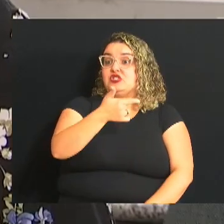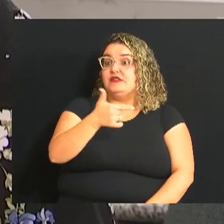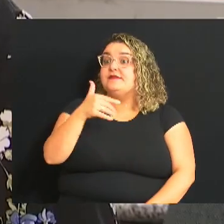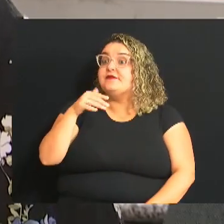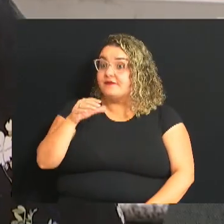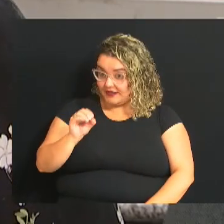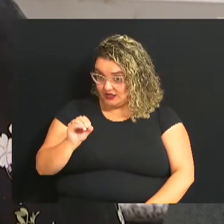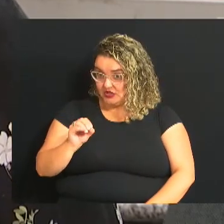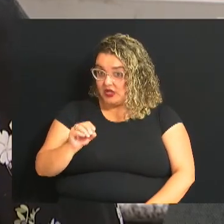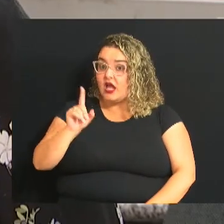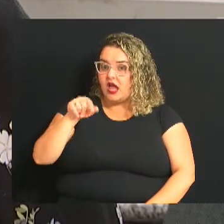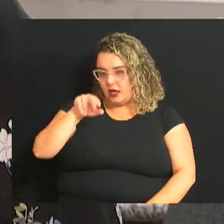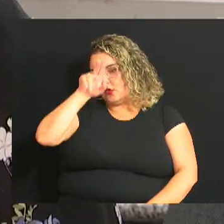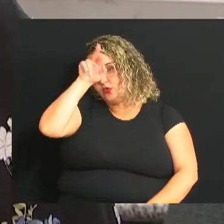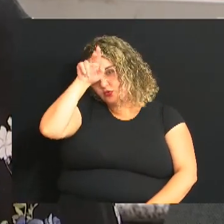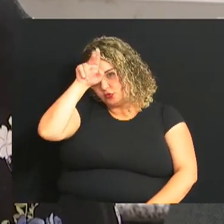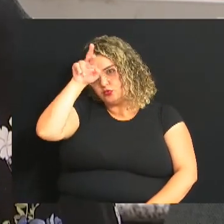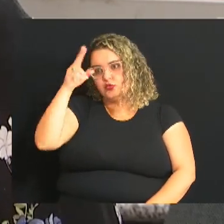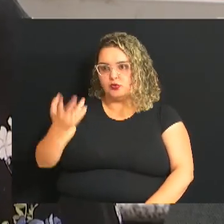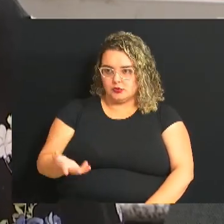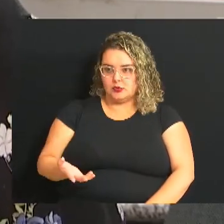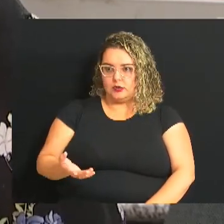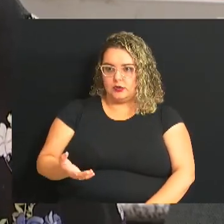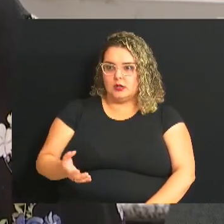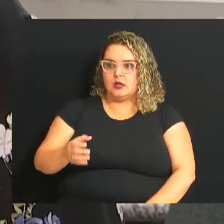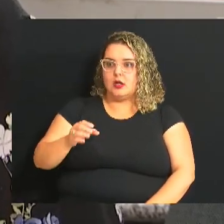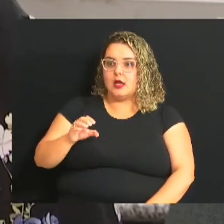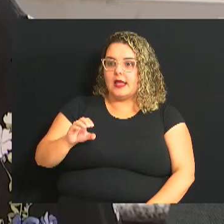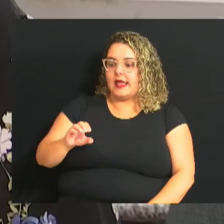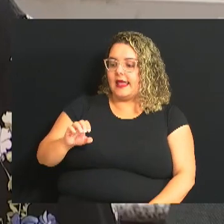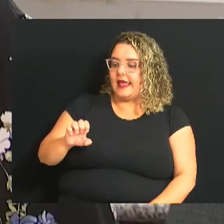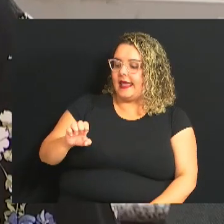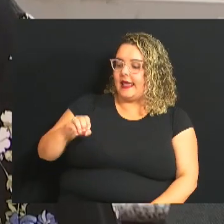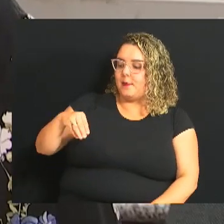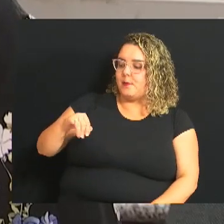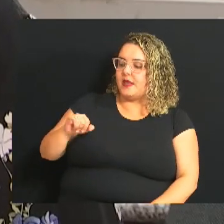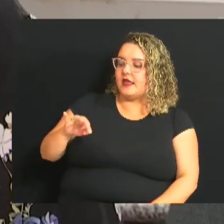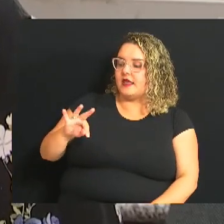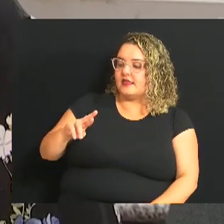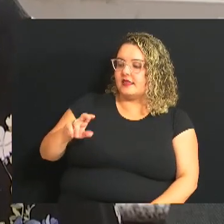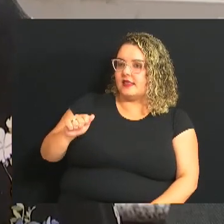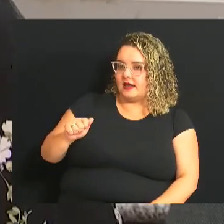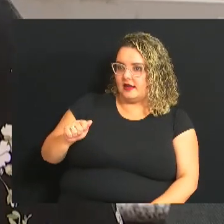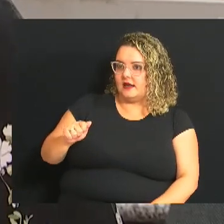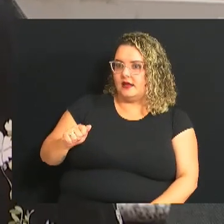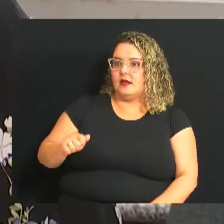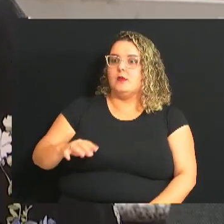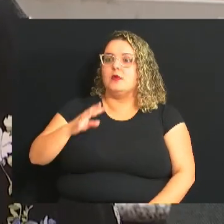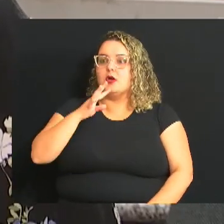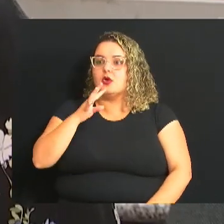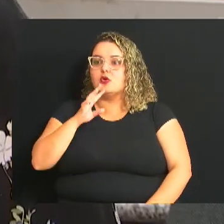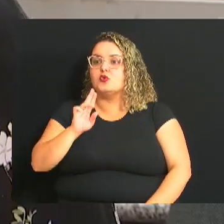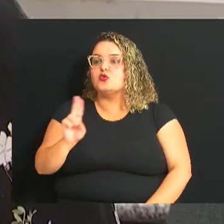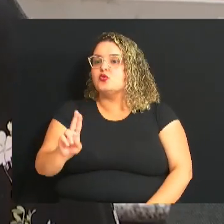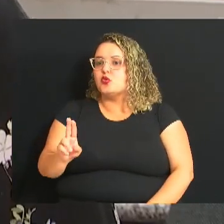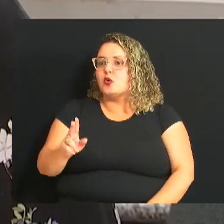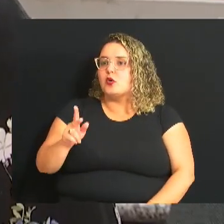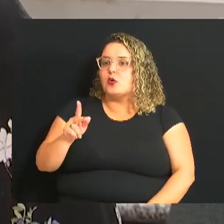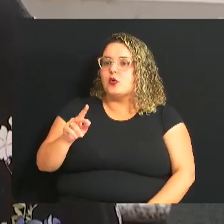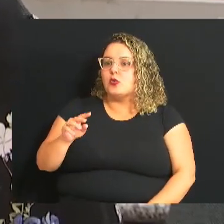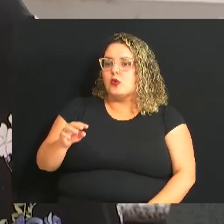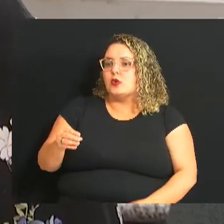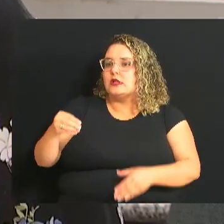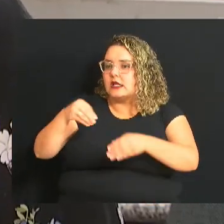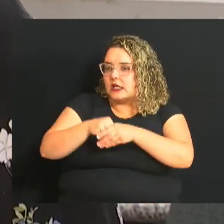é um inseto da ordem Hemiptera, para que as pessoas conheçam mais, nome popular, tá dentro do